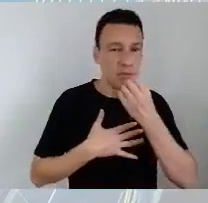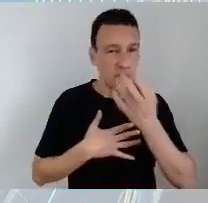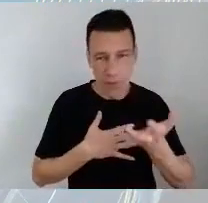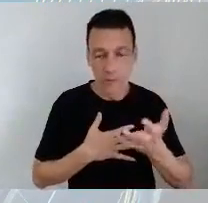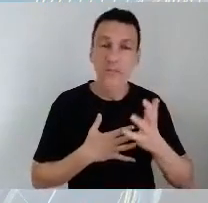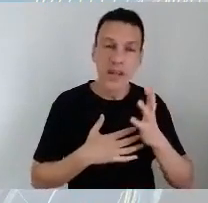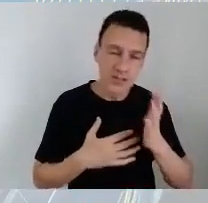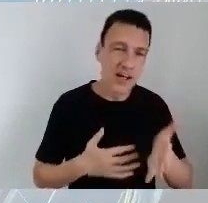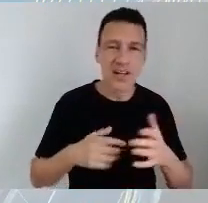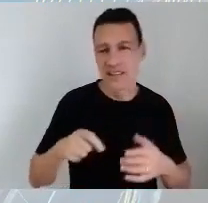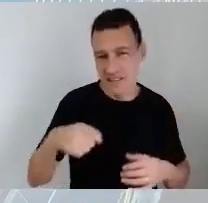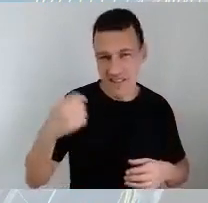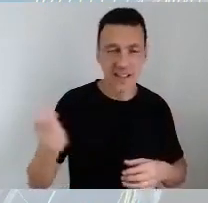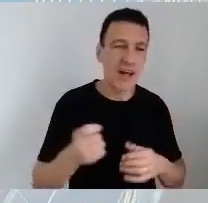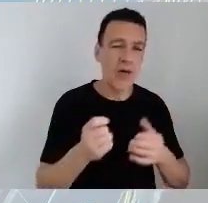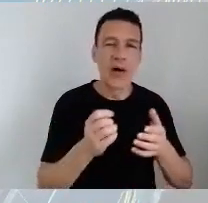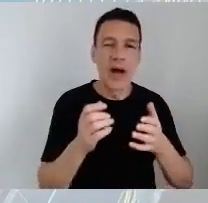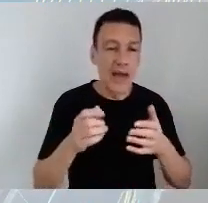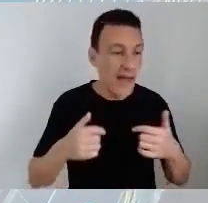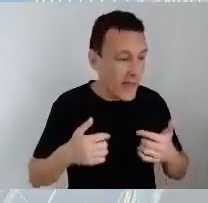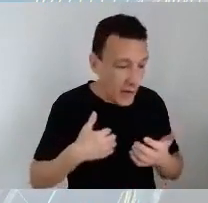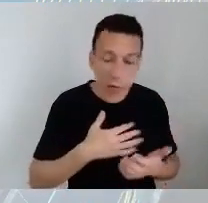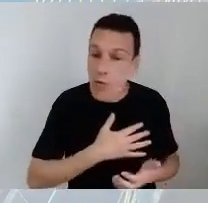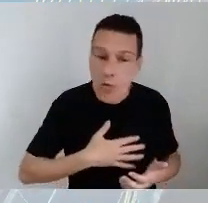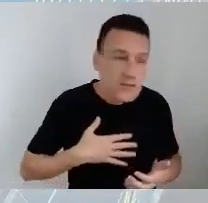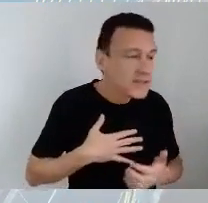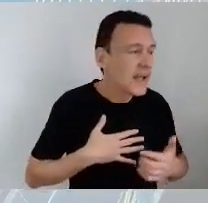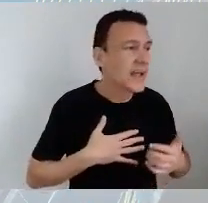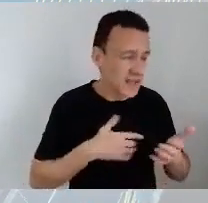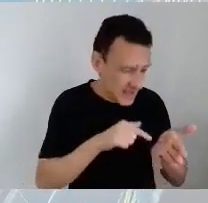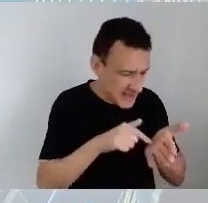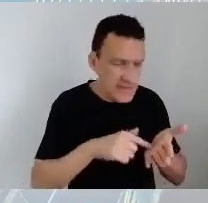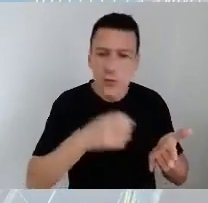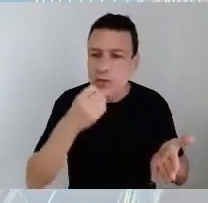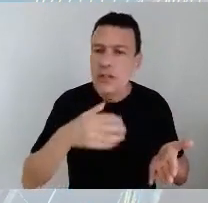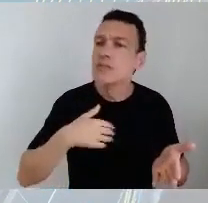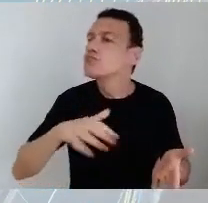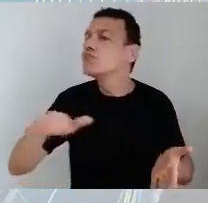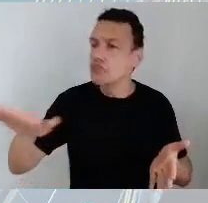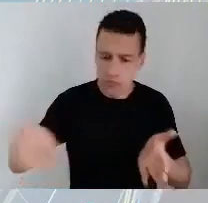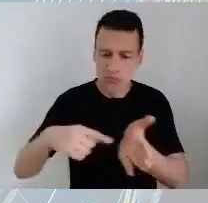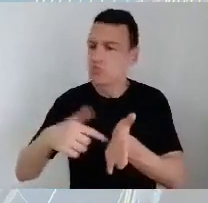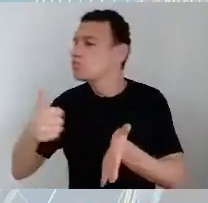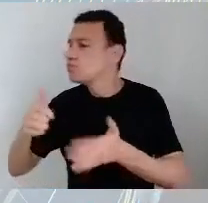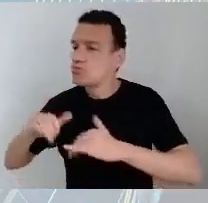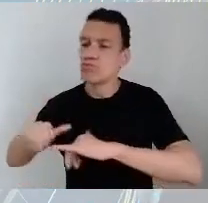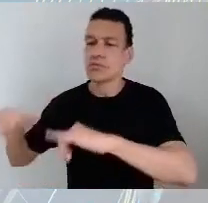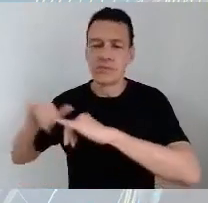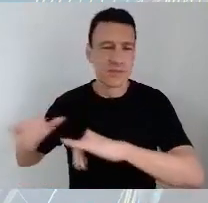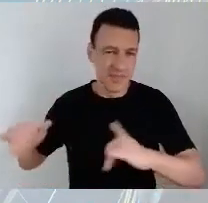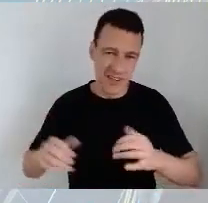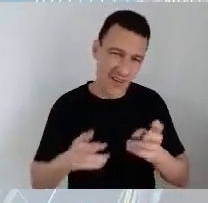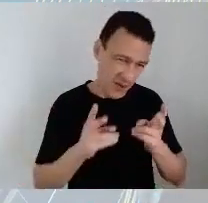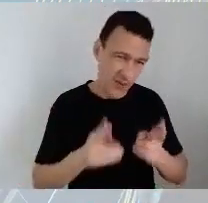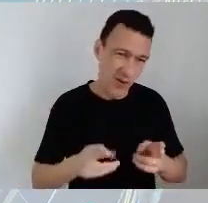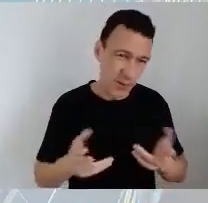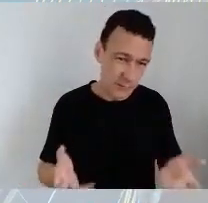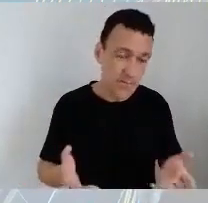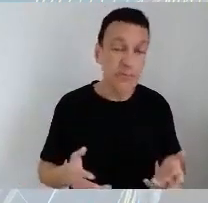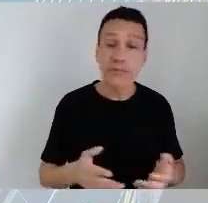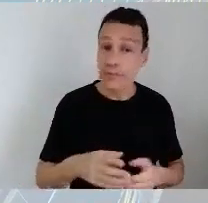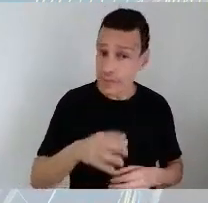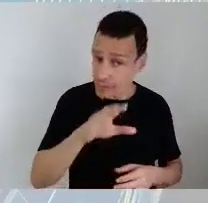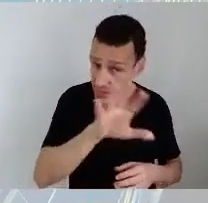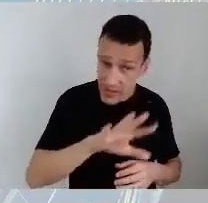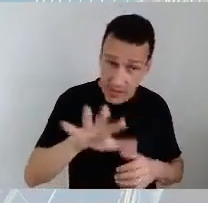indicador, ele é um promotor do produto de vocês. Então, esse framework traz um pouco o conceito das métricas piratas e é um lugar onde